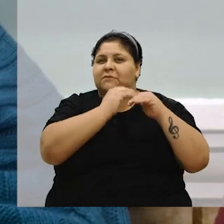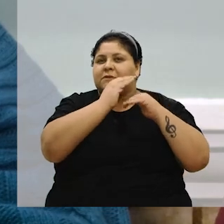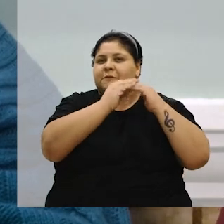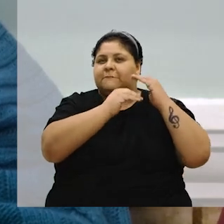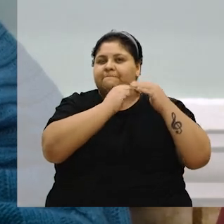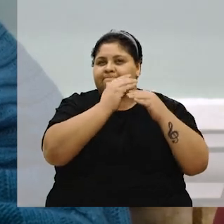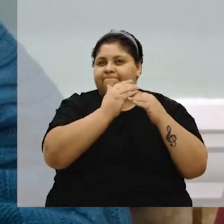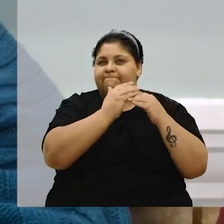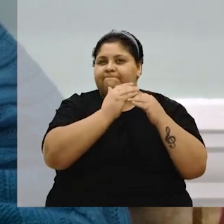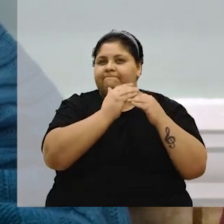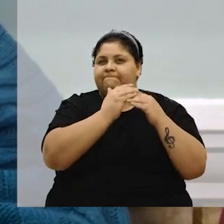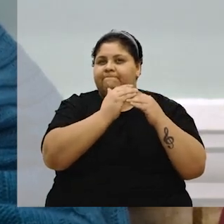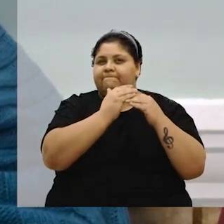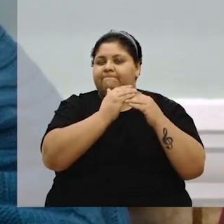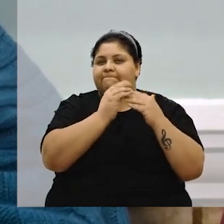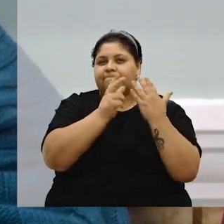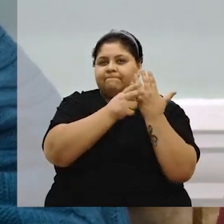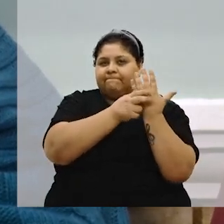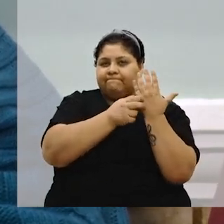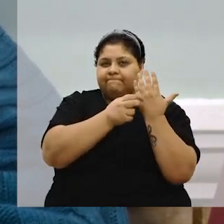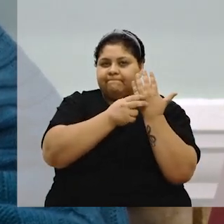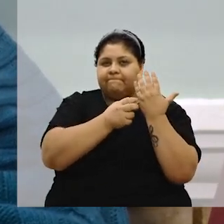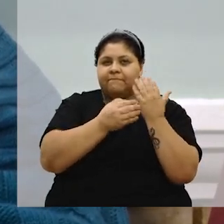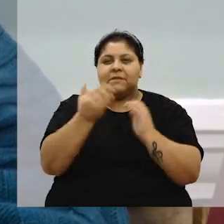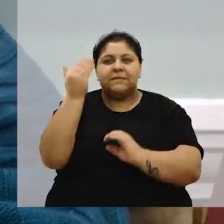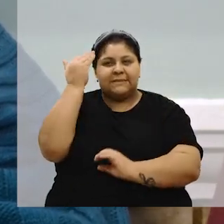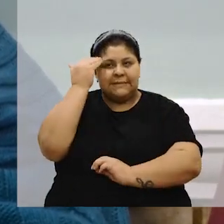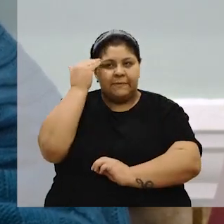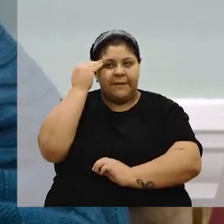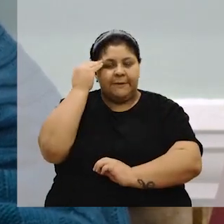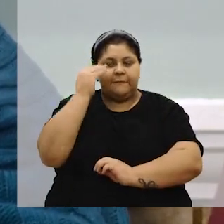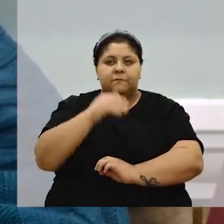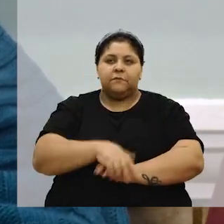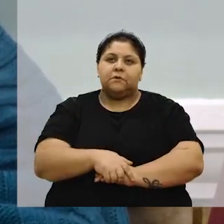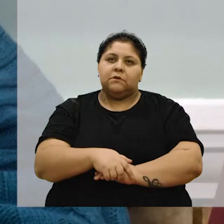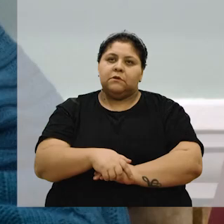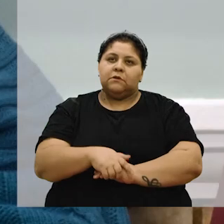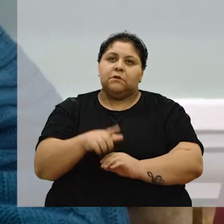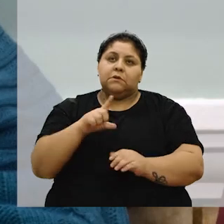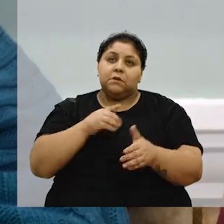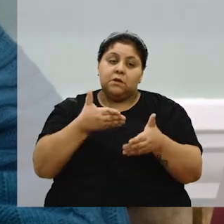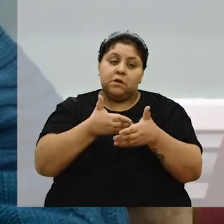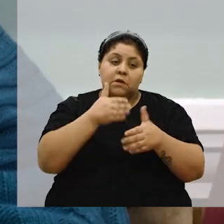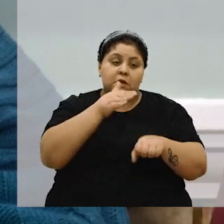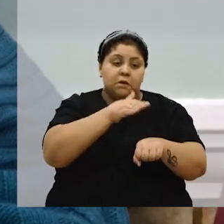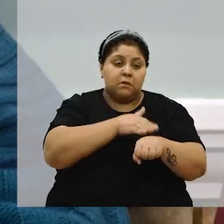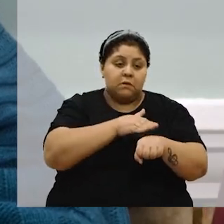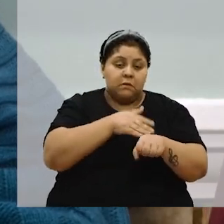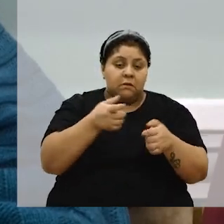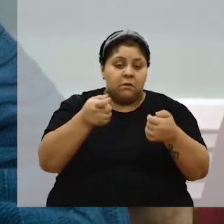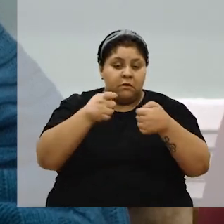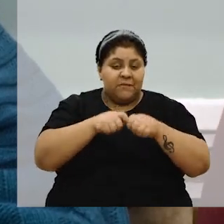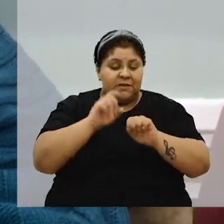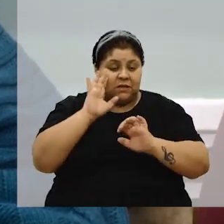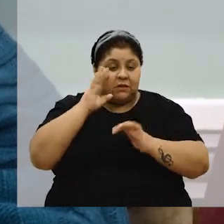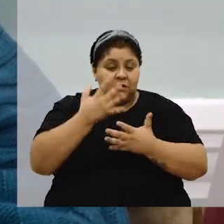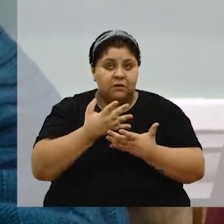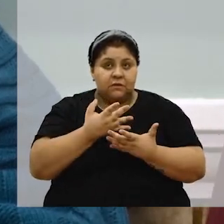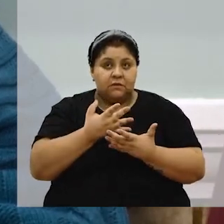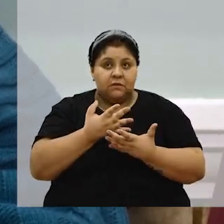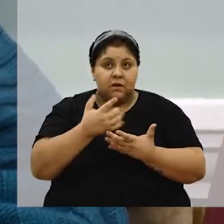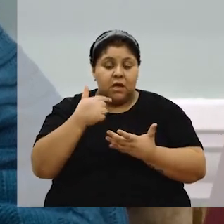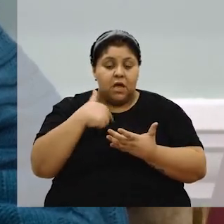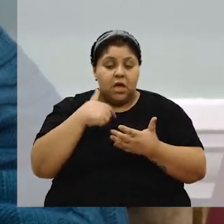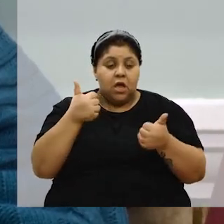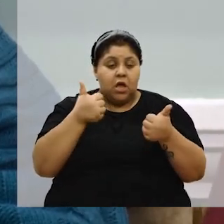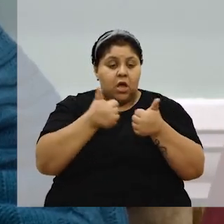nossas aptidões, o nosso saber, nós custamos. Até um determinado momento, que eu não sei precisar quando é que aconteceu,